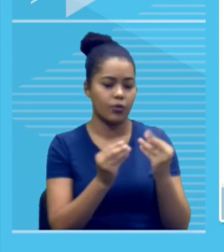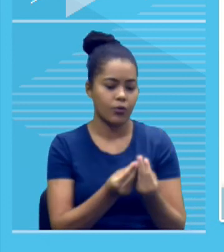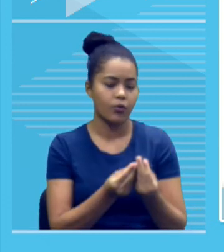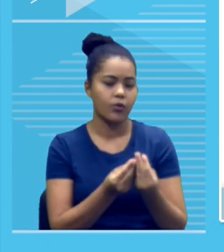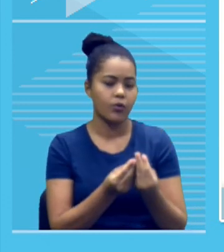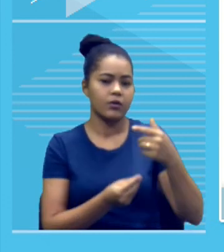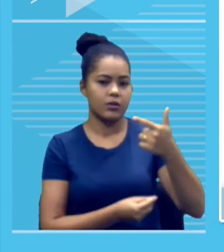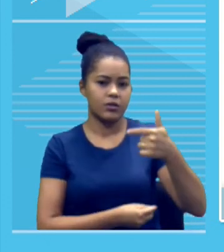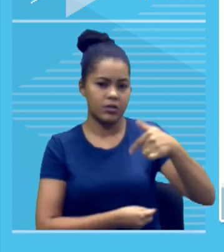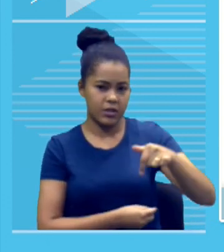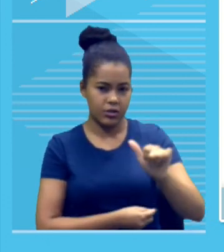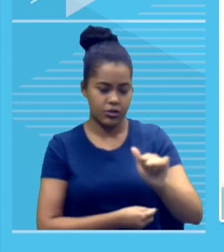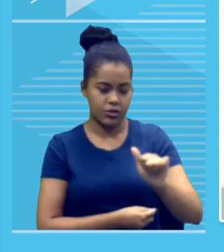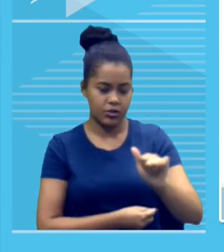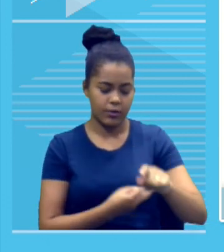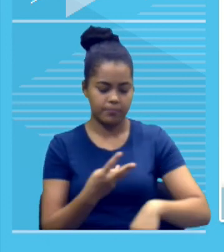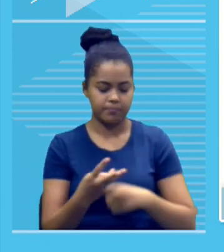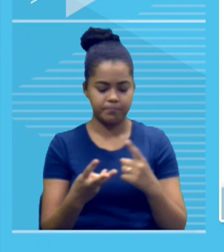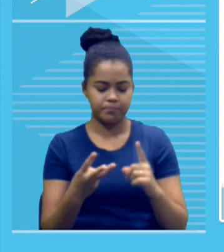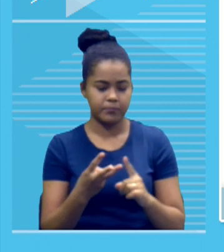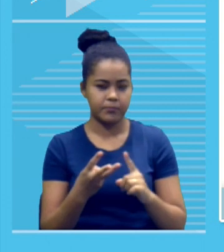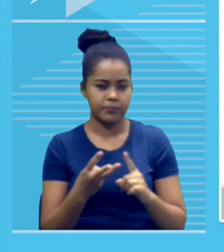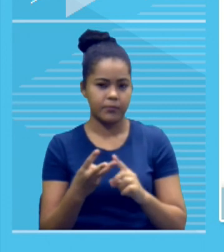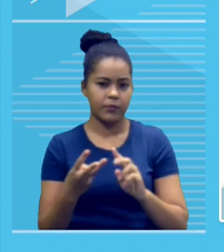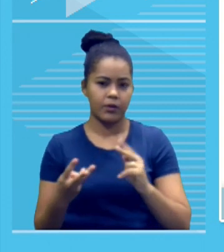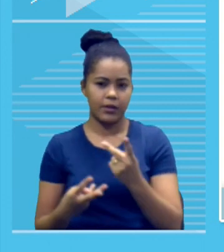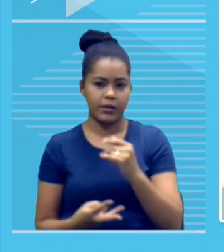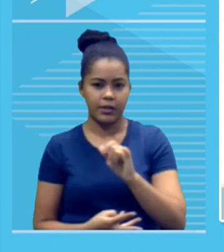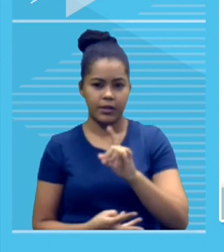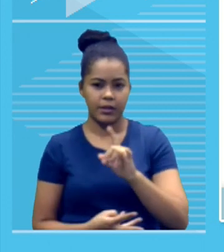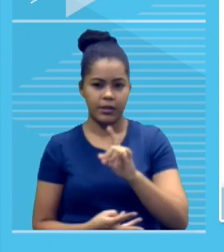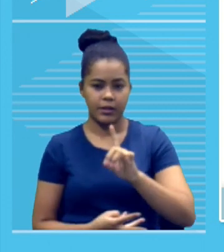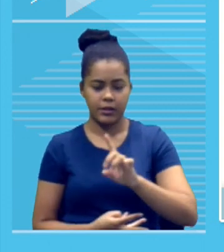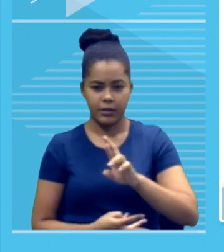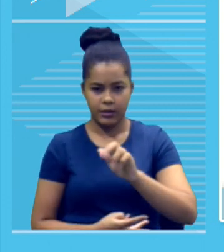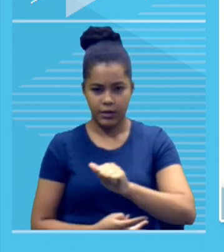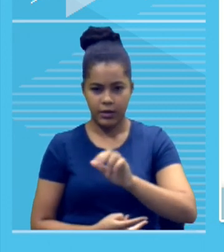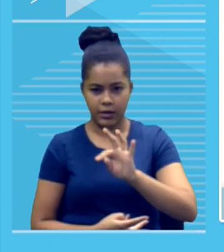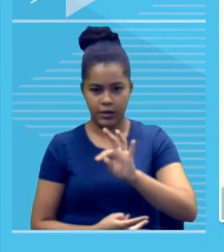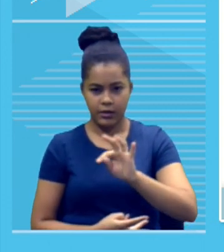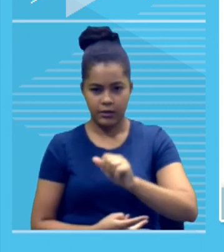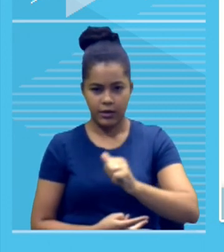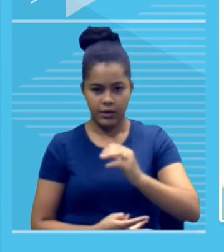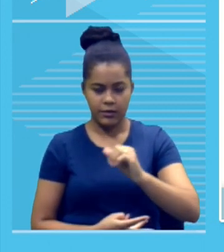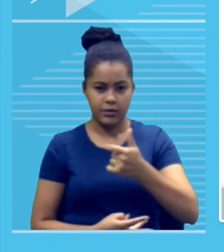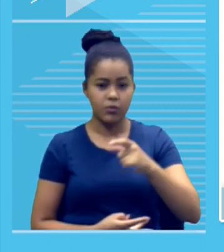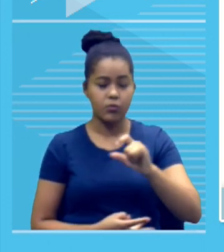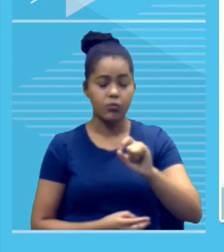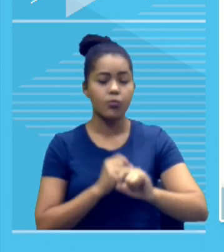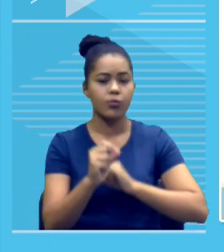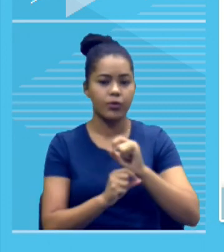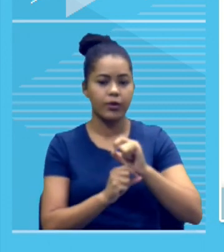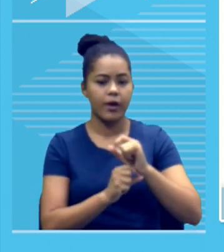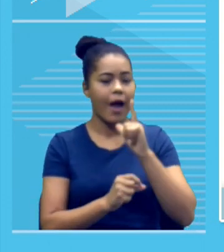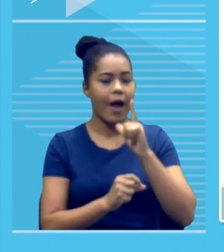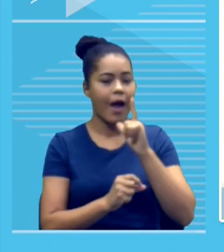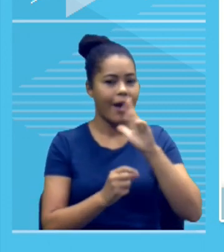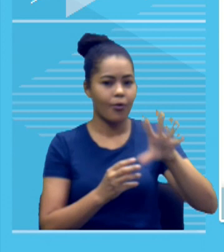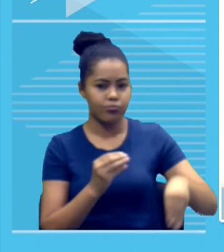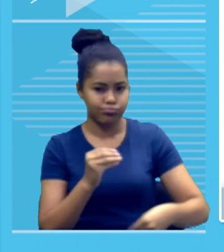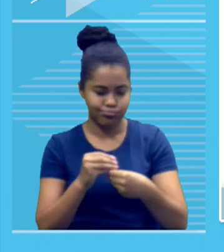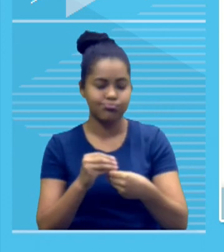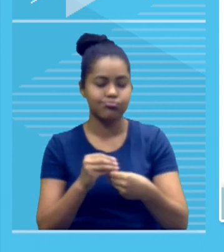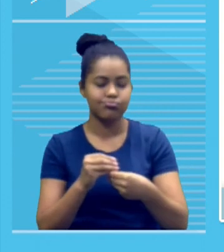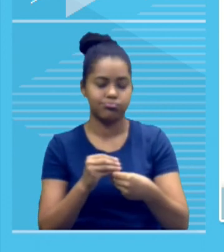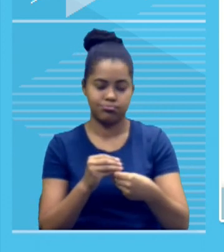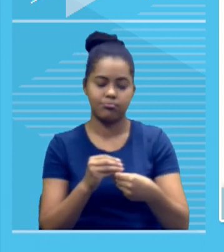bromo. Hidratação, que é a adição de água. Adição de água, certo? Então, esses são os três grandes grupos